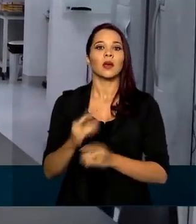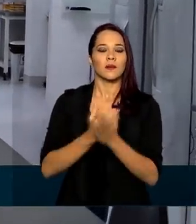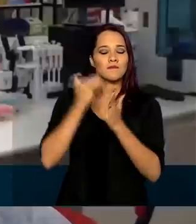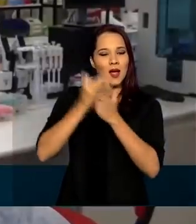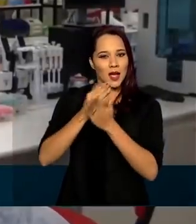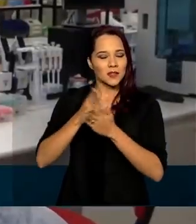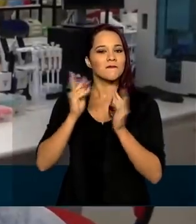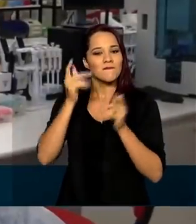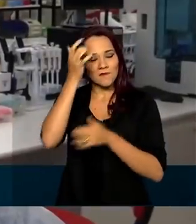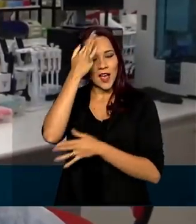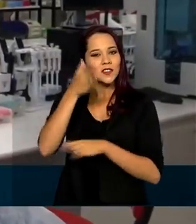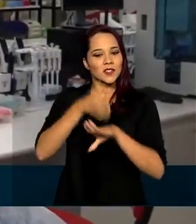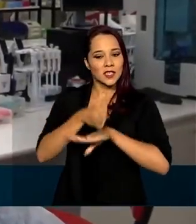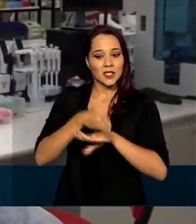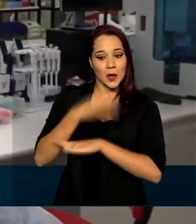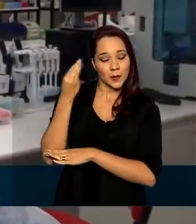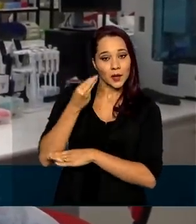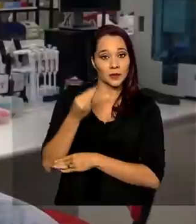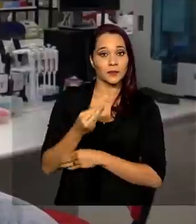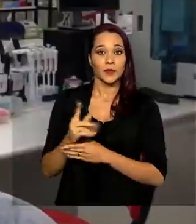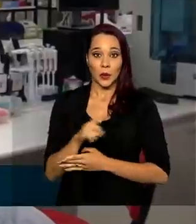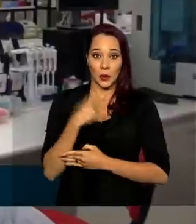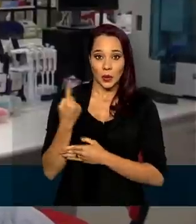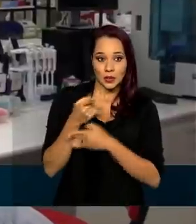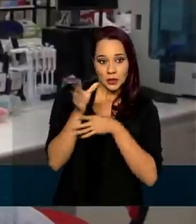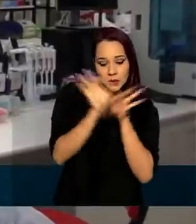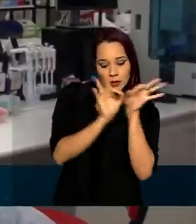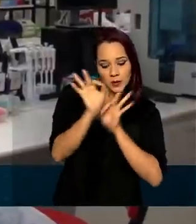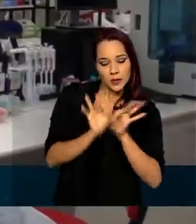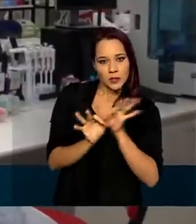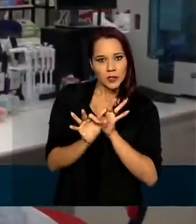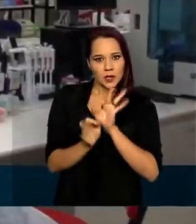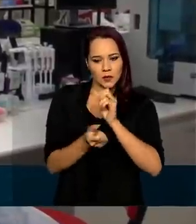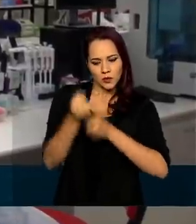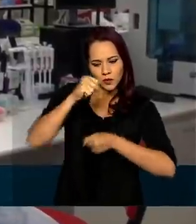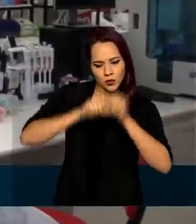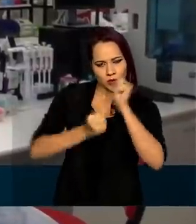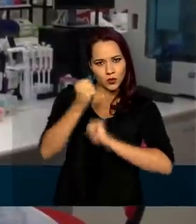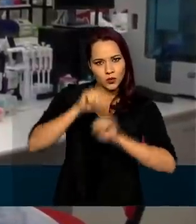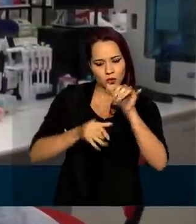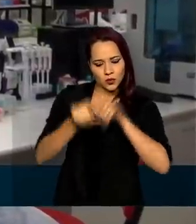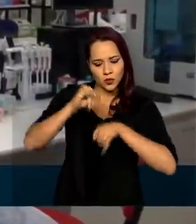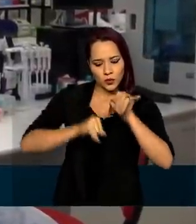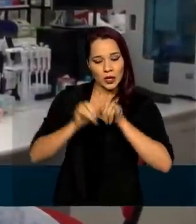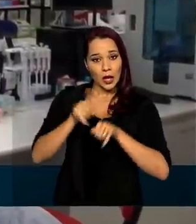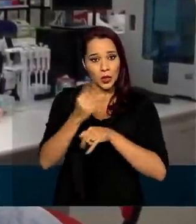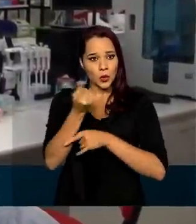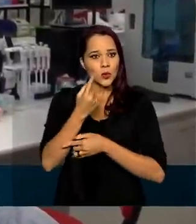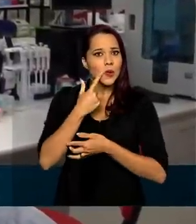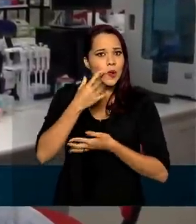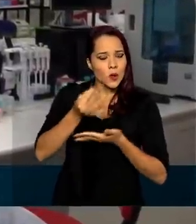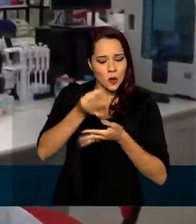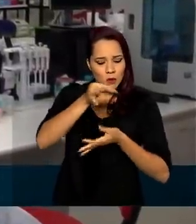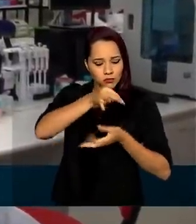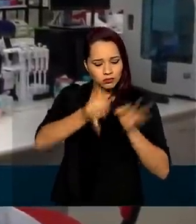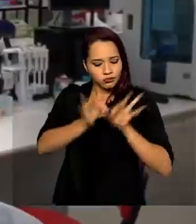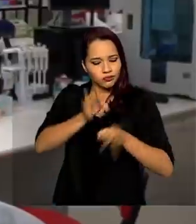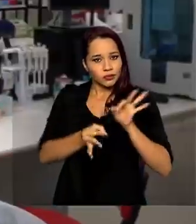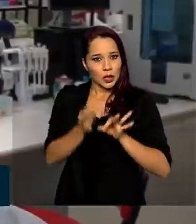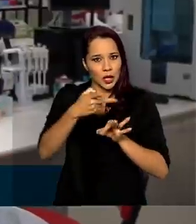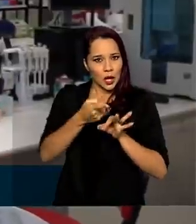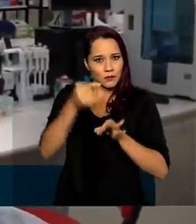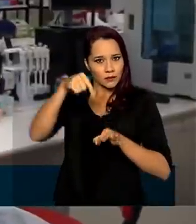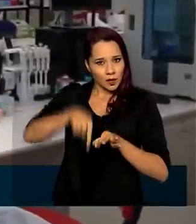acessível. Estamos desenvolvendo insumos, que são duas enzimas, que são produzidas